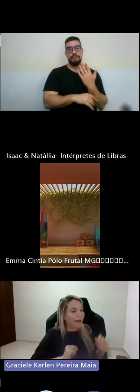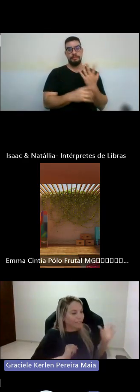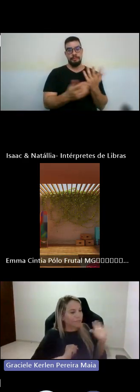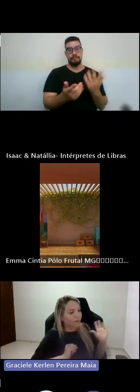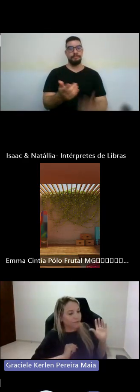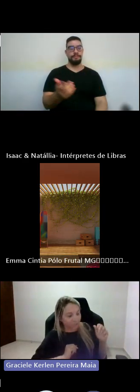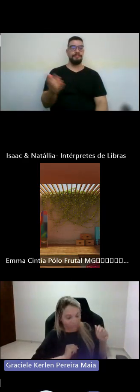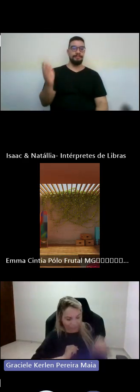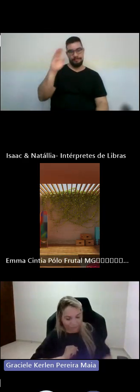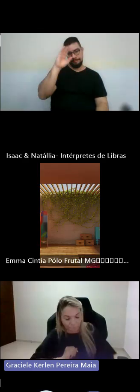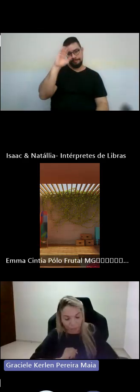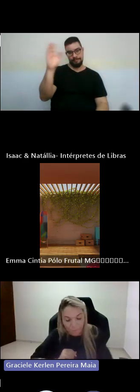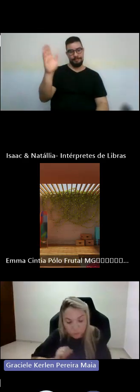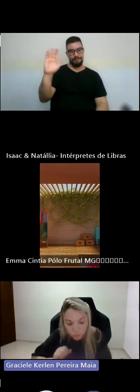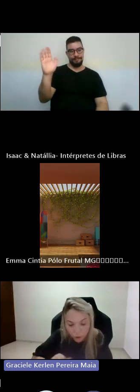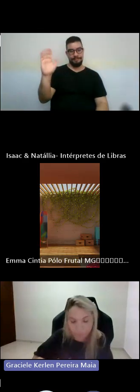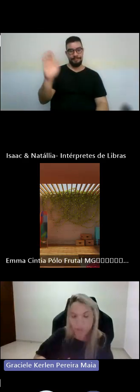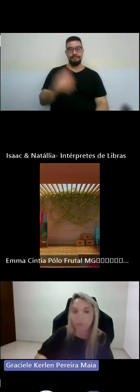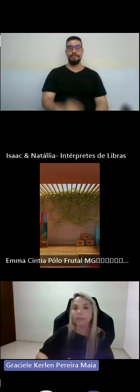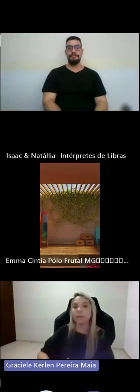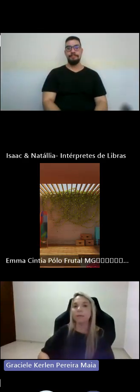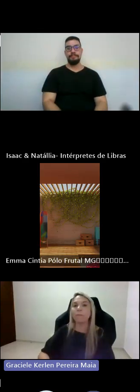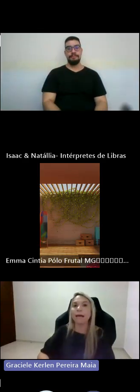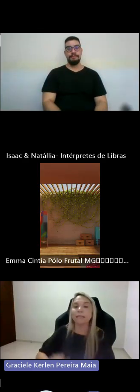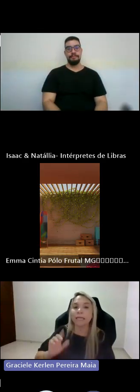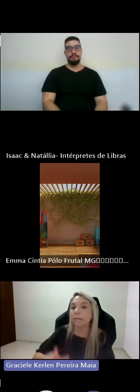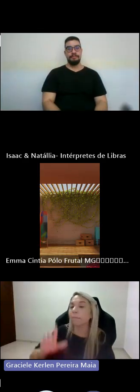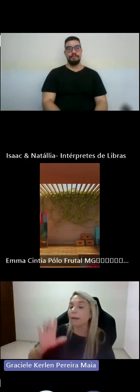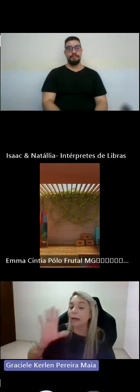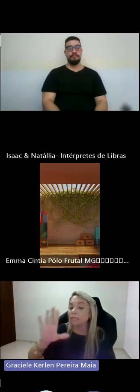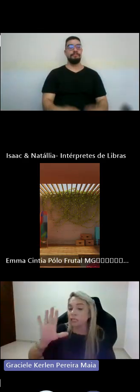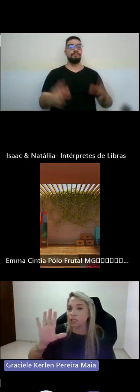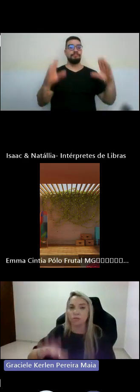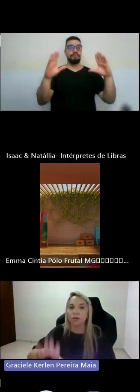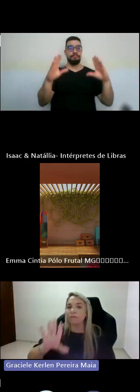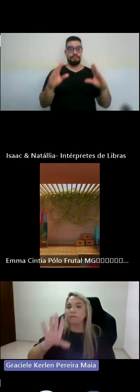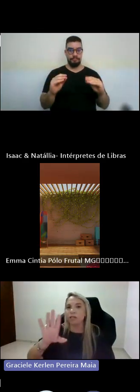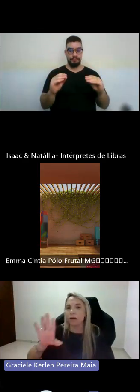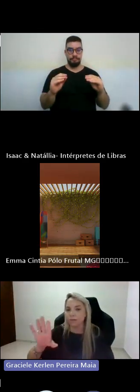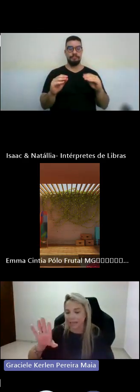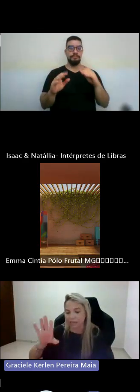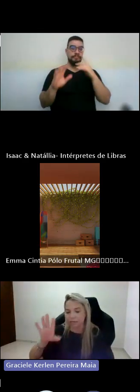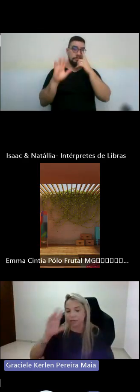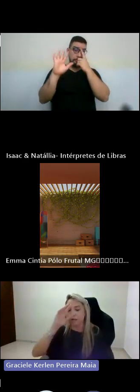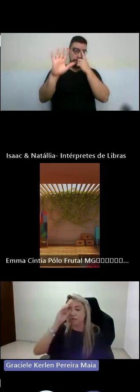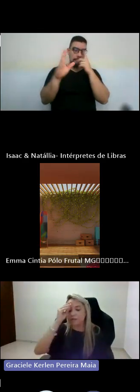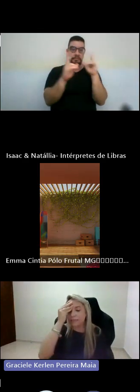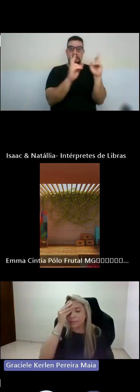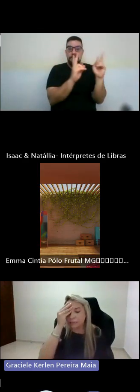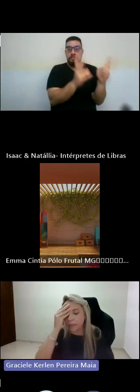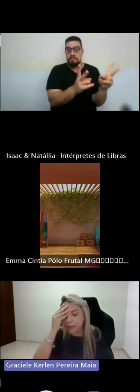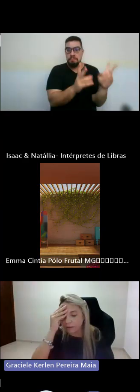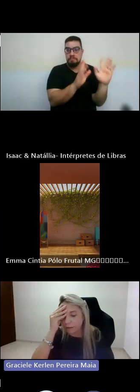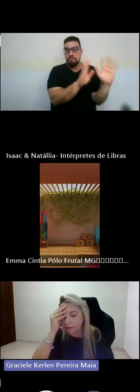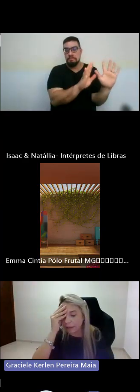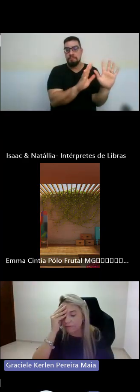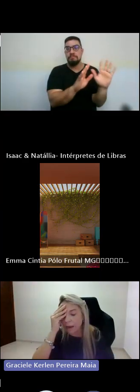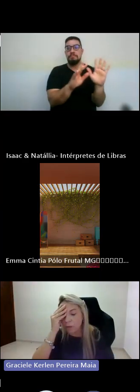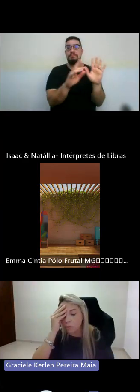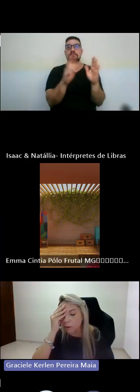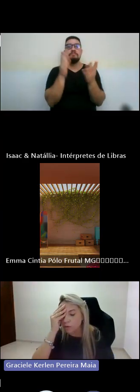até mais para vocês. Pessoal, eu vou dar uma parada aqui, mas antes disso, eu nem vou tirar o slide. Vocês